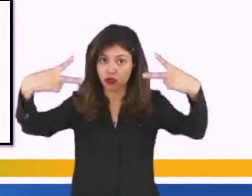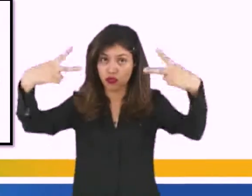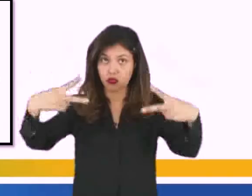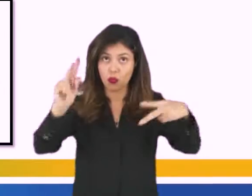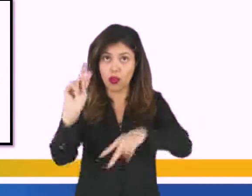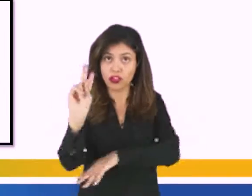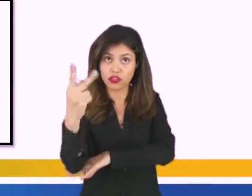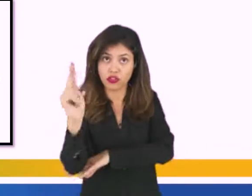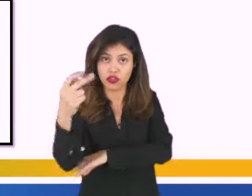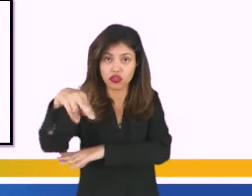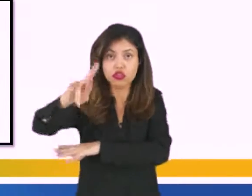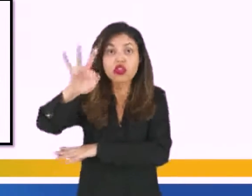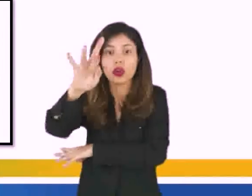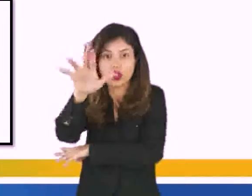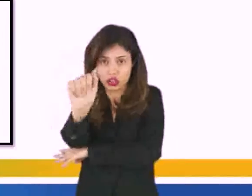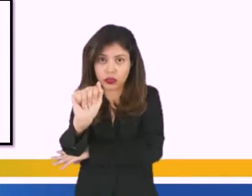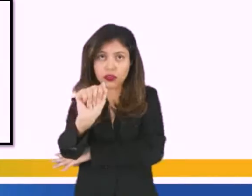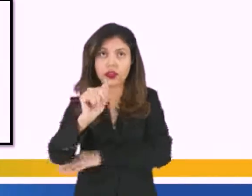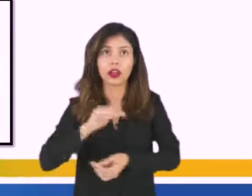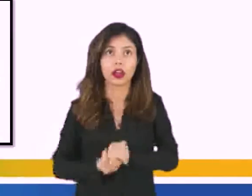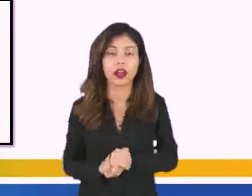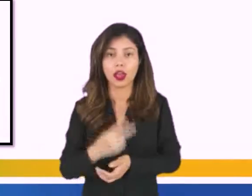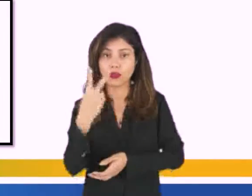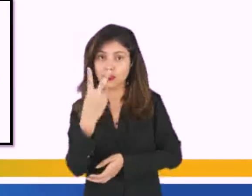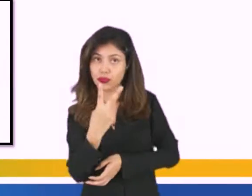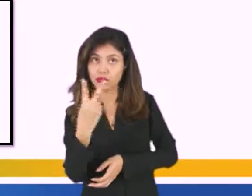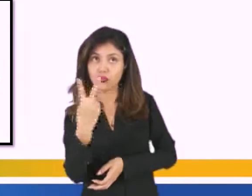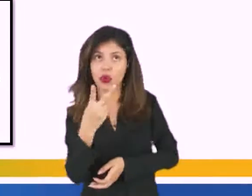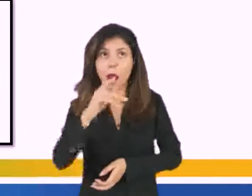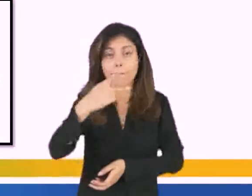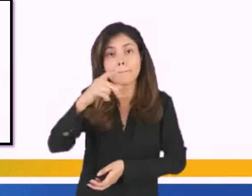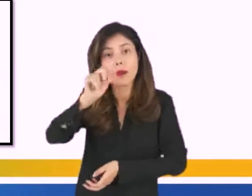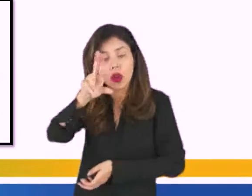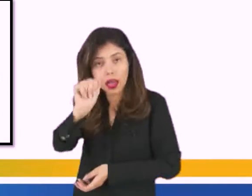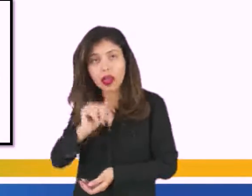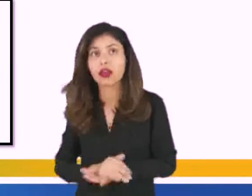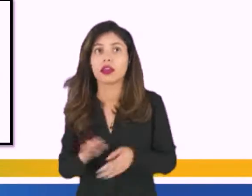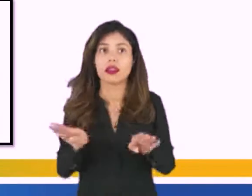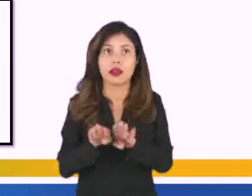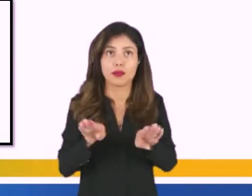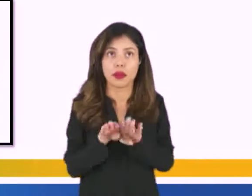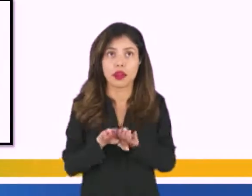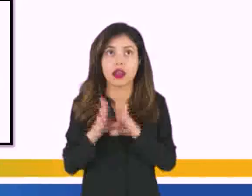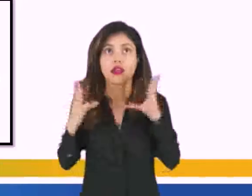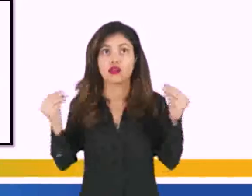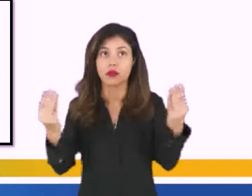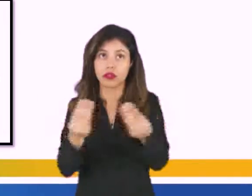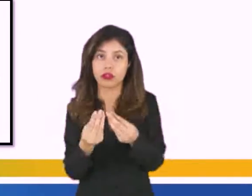que são polar. Essas duas são polar e apenas quem é apolar é essa substância aqui.